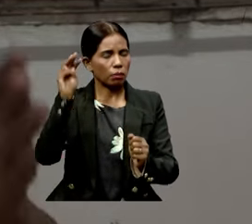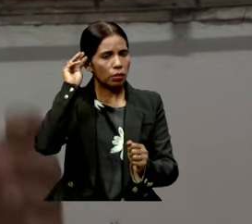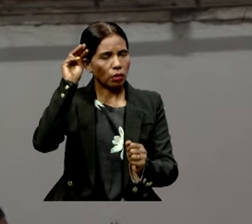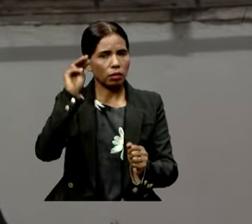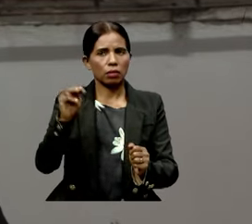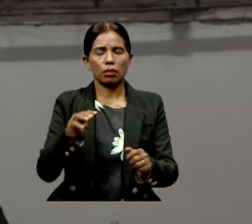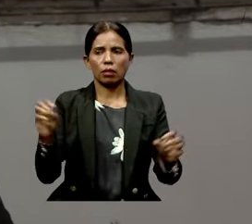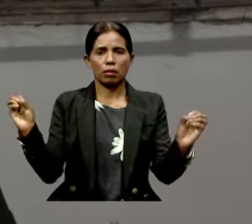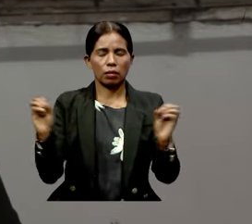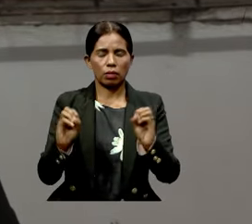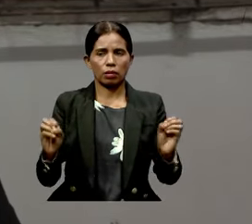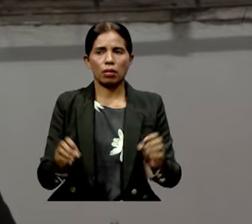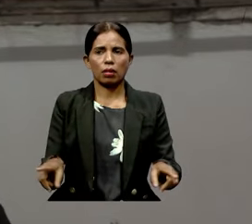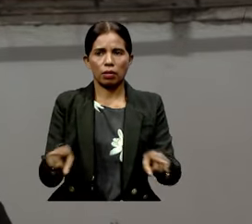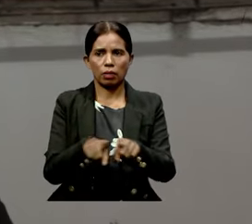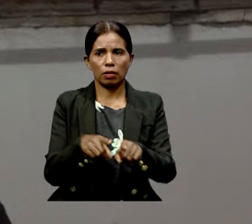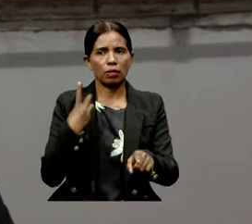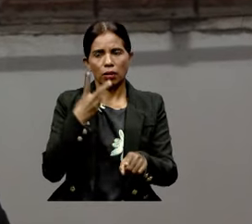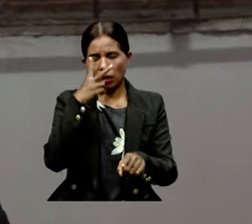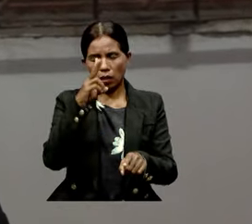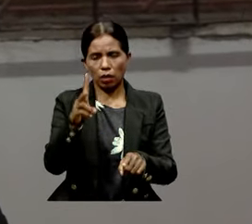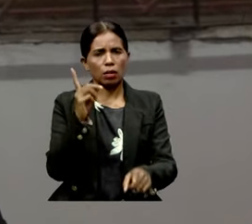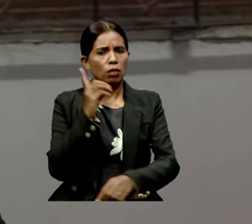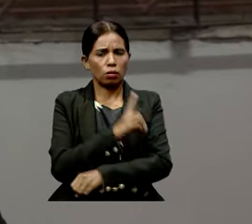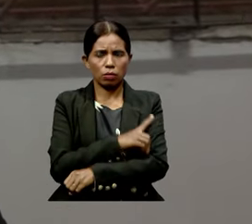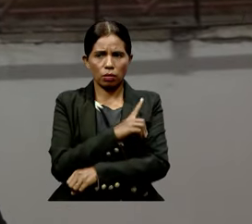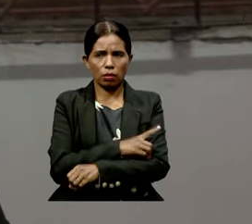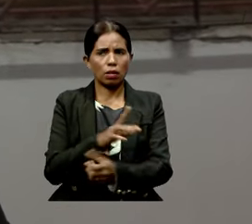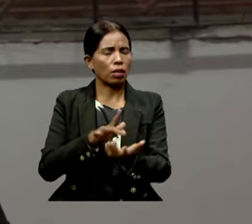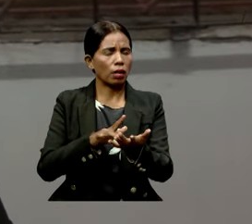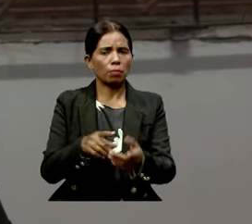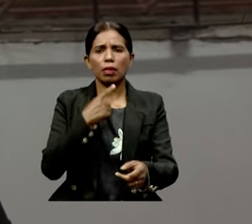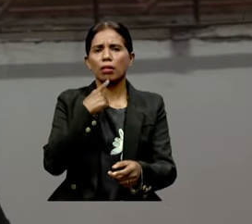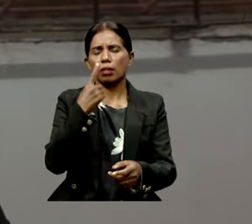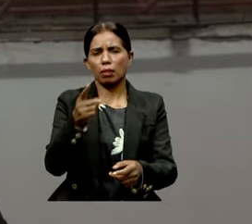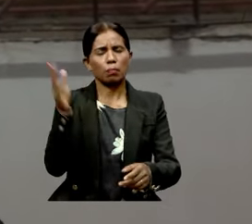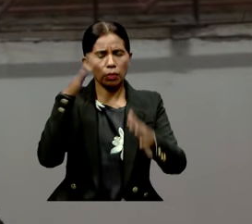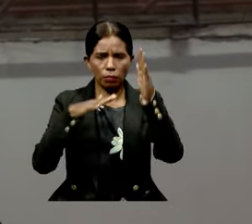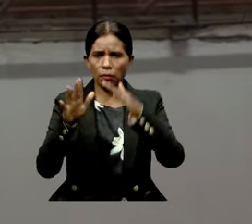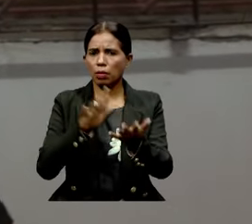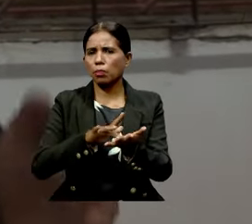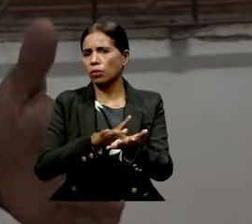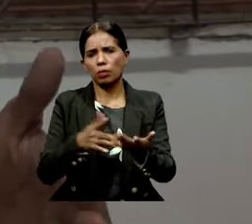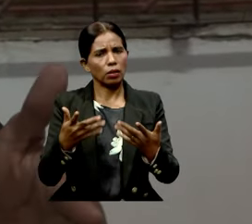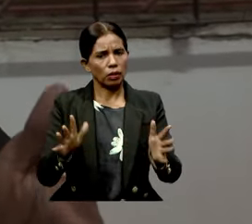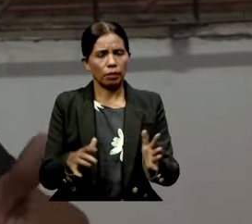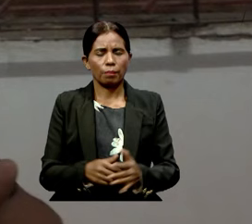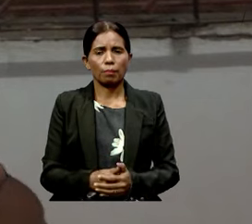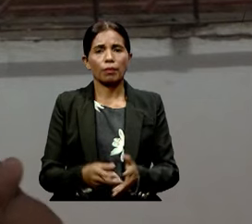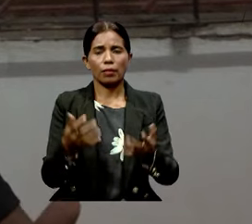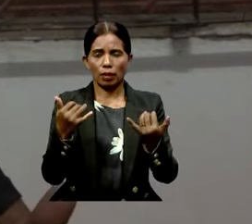servis la kompetenan sana ita hare kones kwa zelor loron loron ema hakiler kono ba problema ai moro